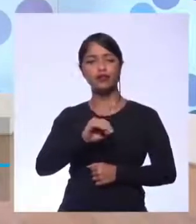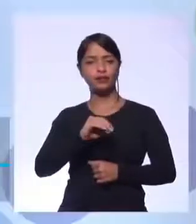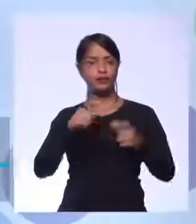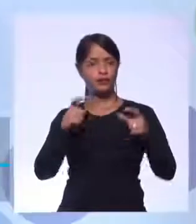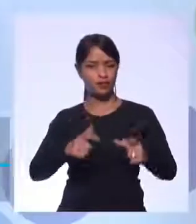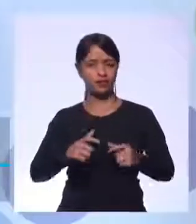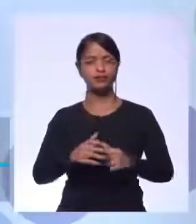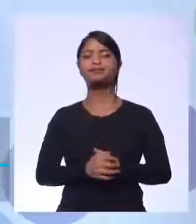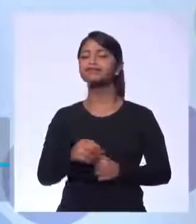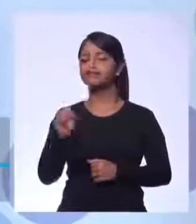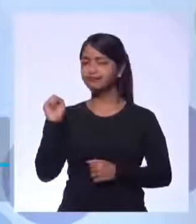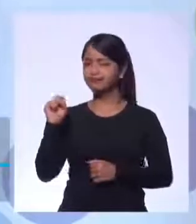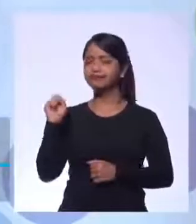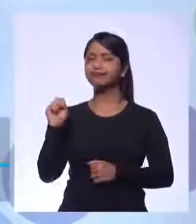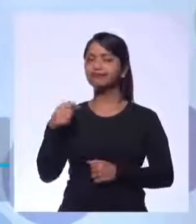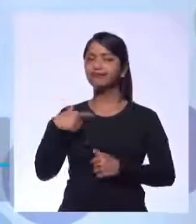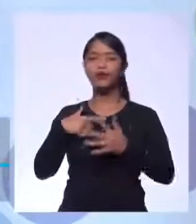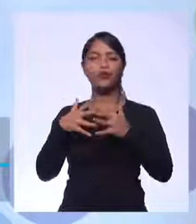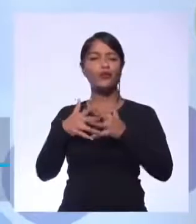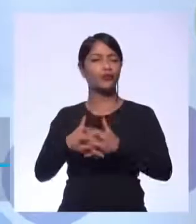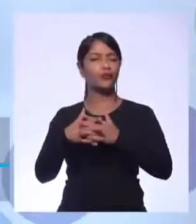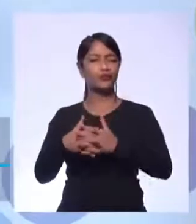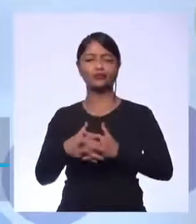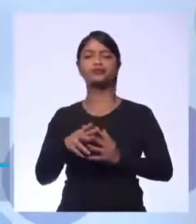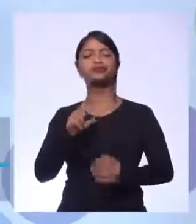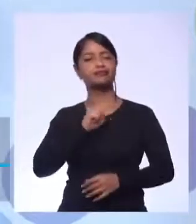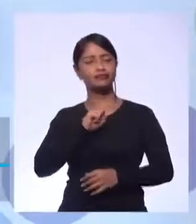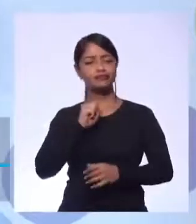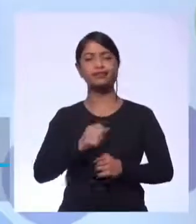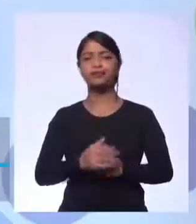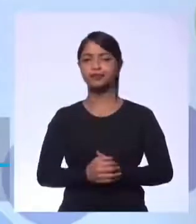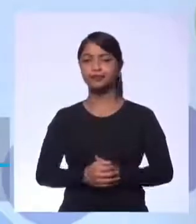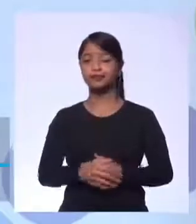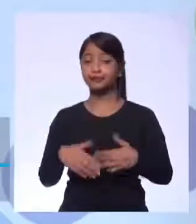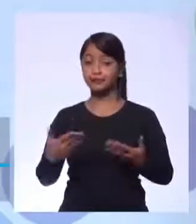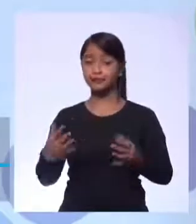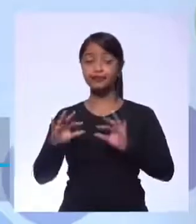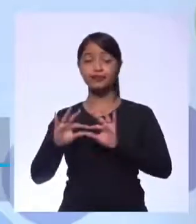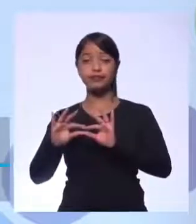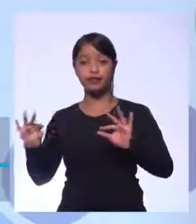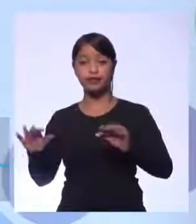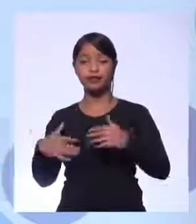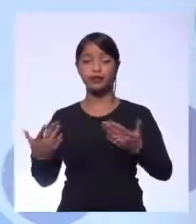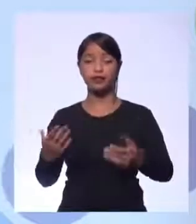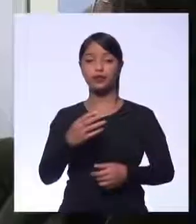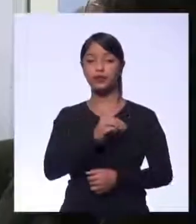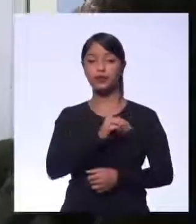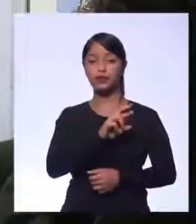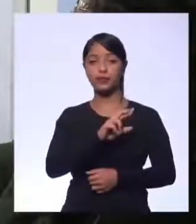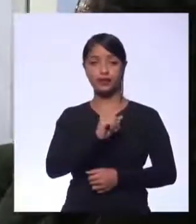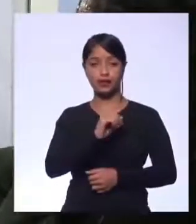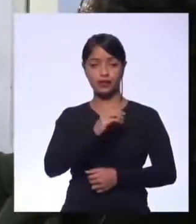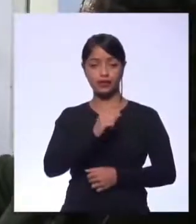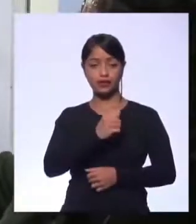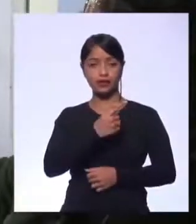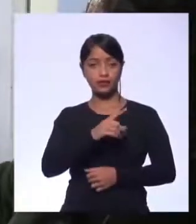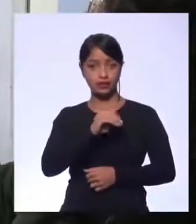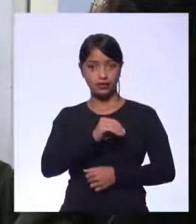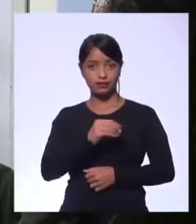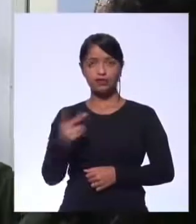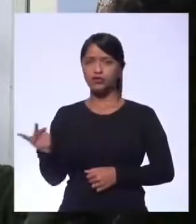de lugar, advérbio de lugar. Advérbio de lugar. Tanto a frase quanto a oração, as duas, gente, eu vou colocar aqui, elas